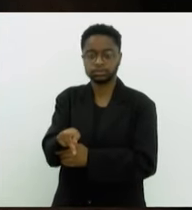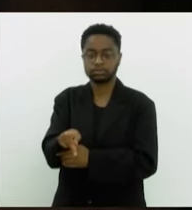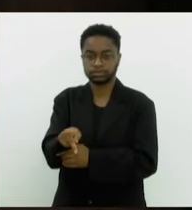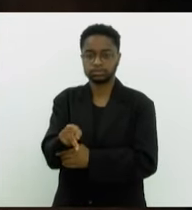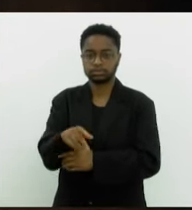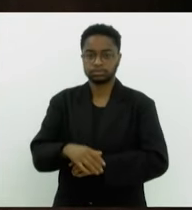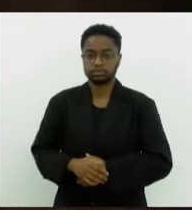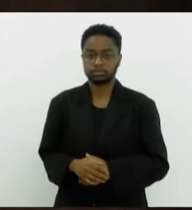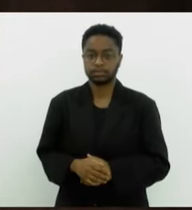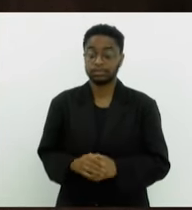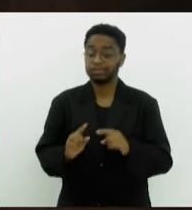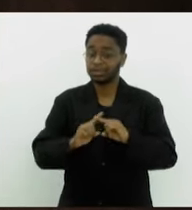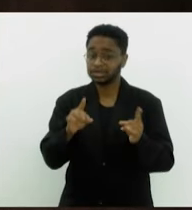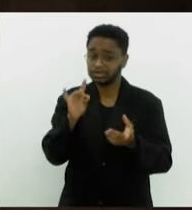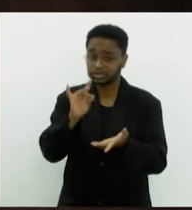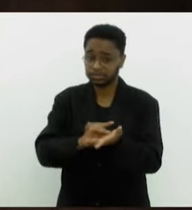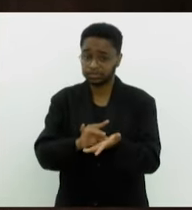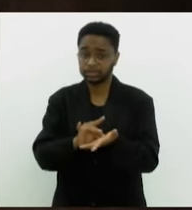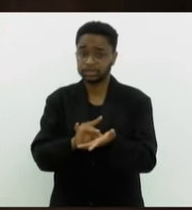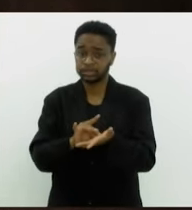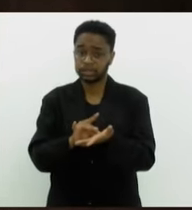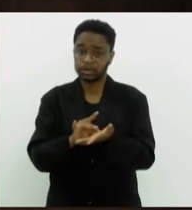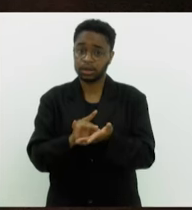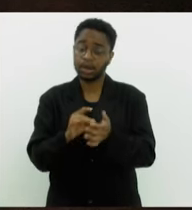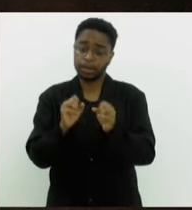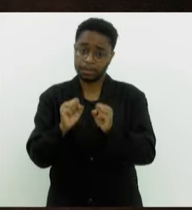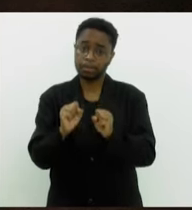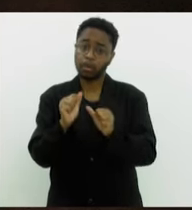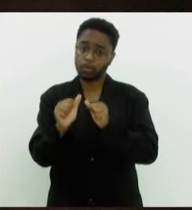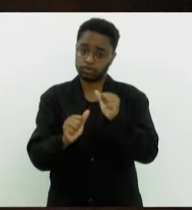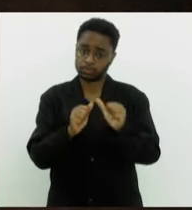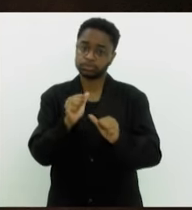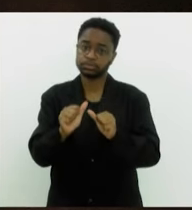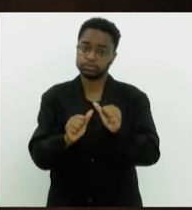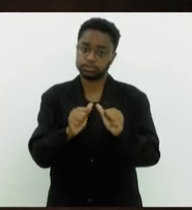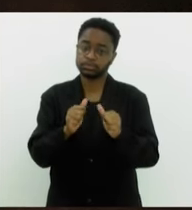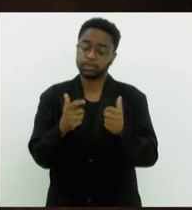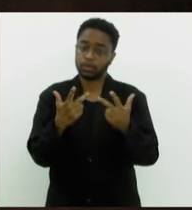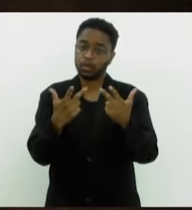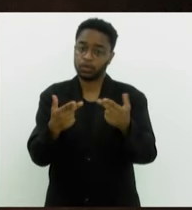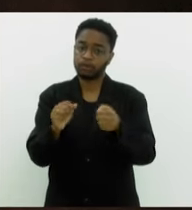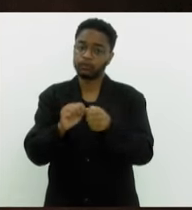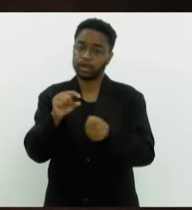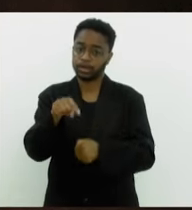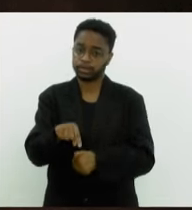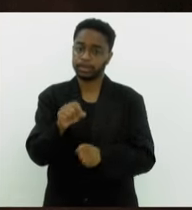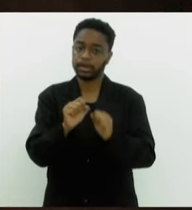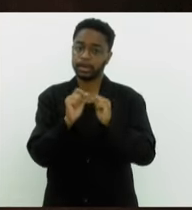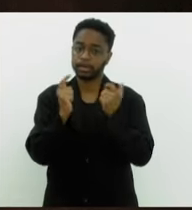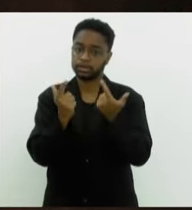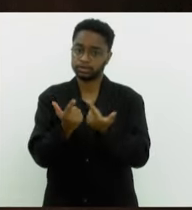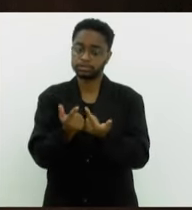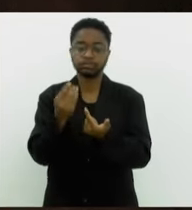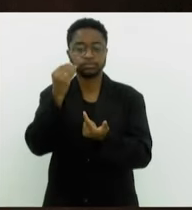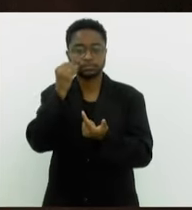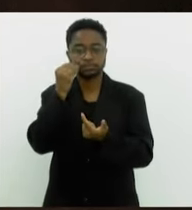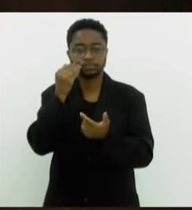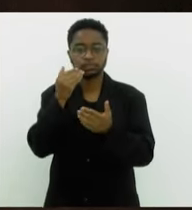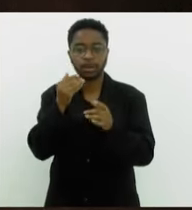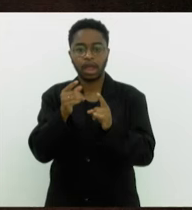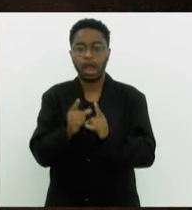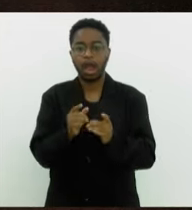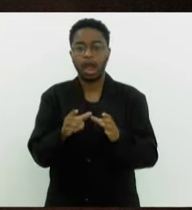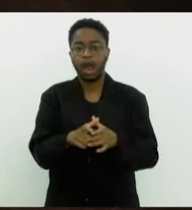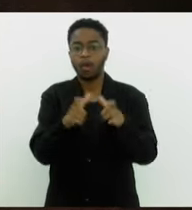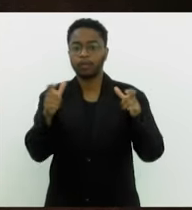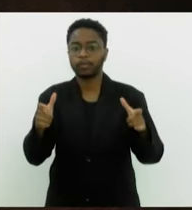embora. Na realidade, é uma coisa que pode ser mudada, senhor presidente. Como nós fizemos aqui na casa, estendendo mais 2 anos para os